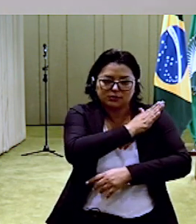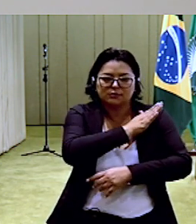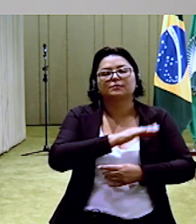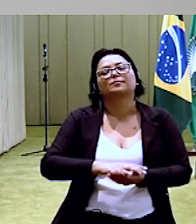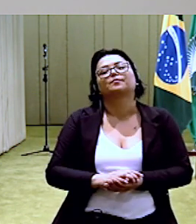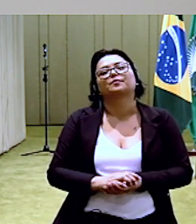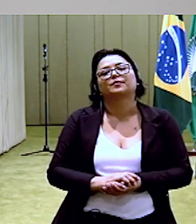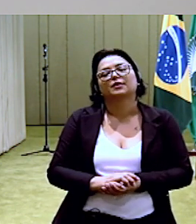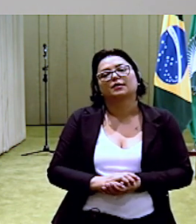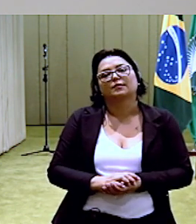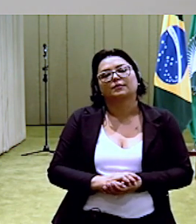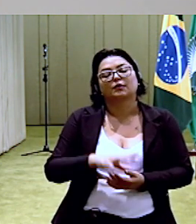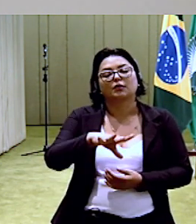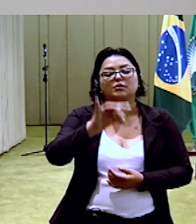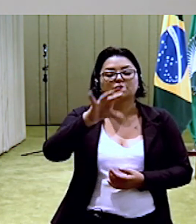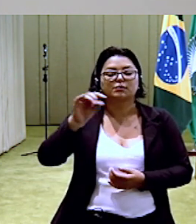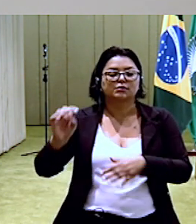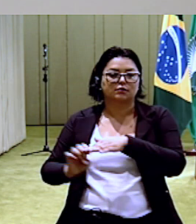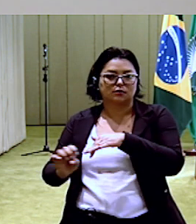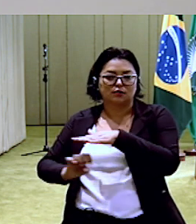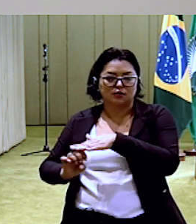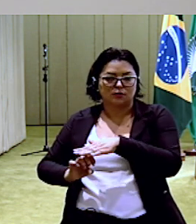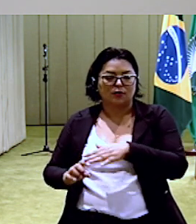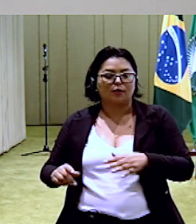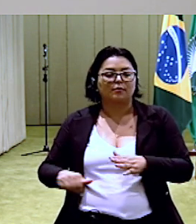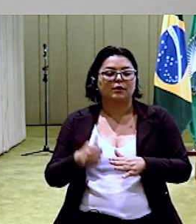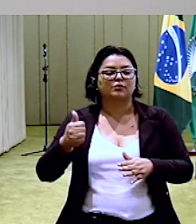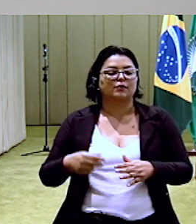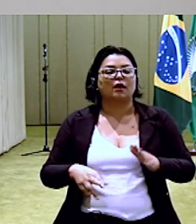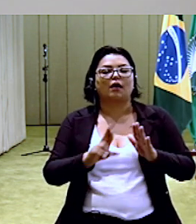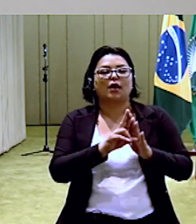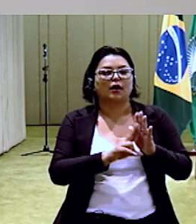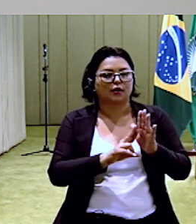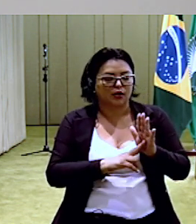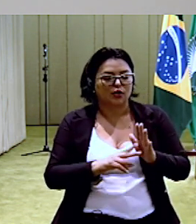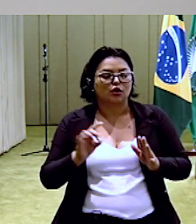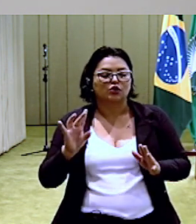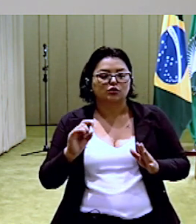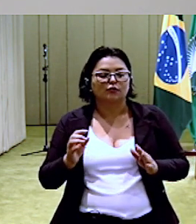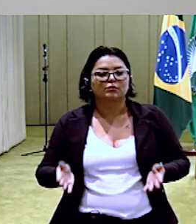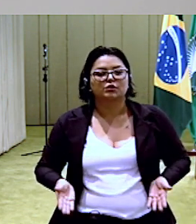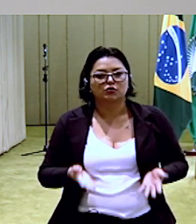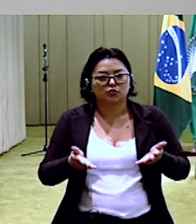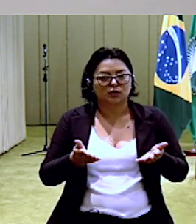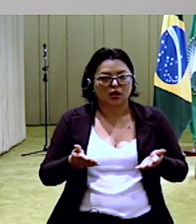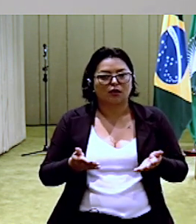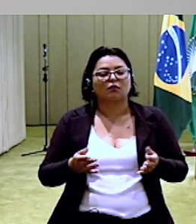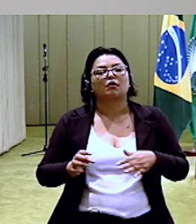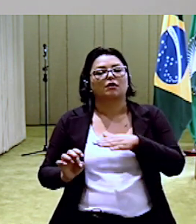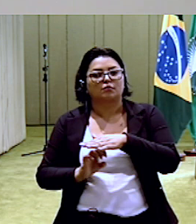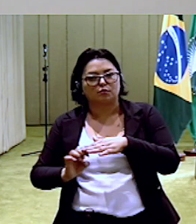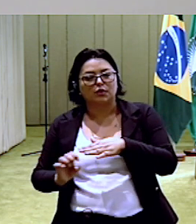que a gente seleciona, primeiro, a gente colocou a lente de impacto, então a gente só vai investir em fundos que tenham